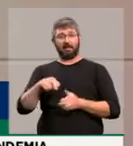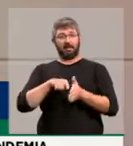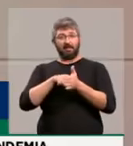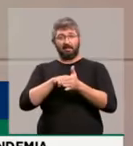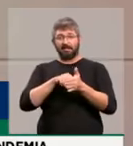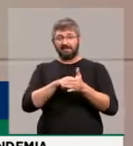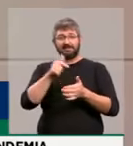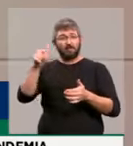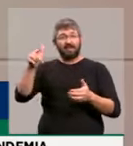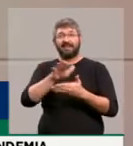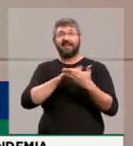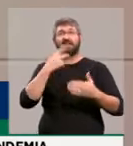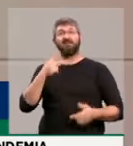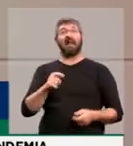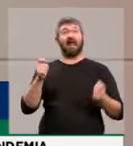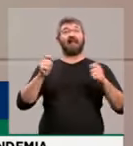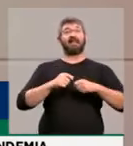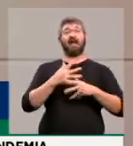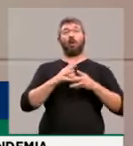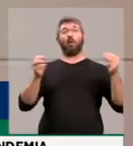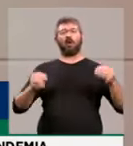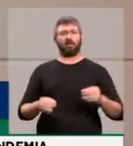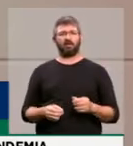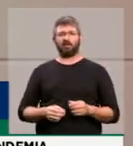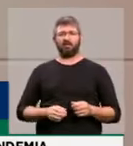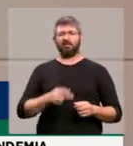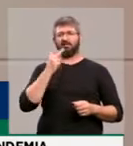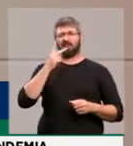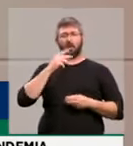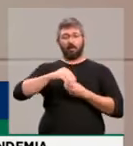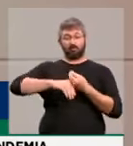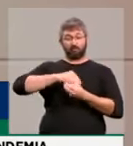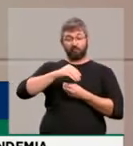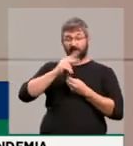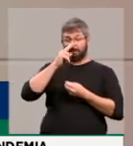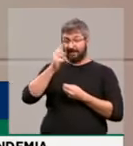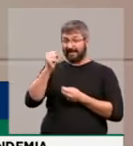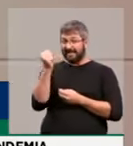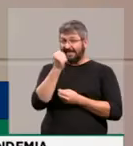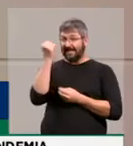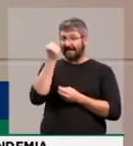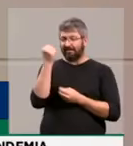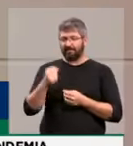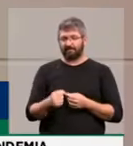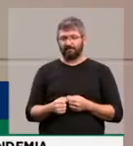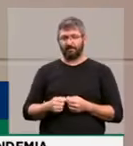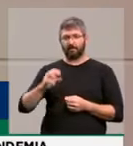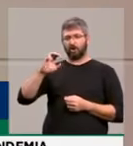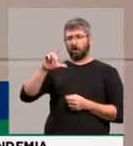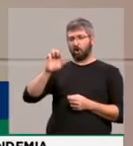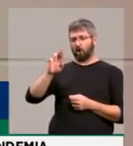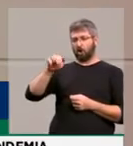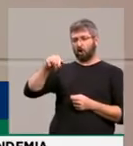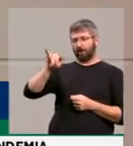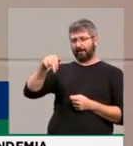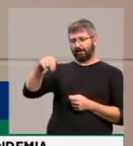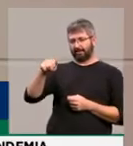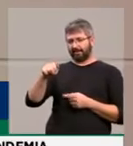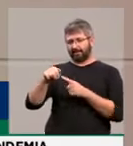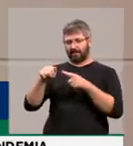isso no Brasil. Anunciou uma mistura que é altamente tóxica de hidroxicloroquina